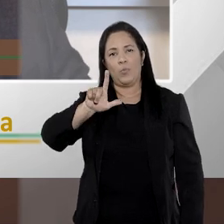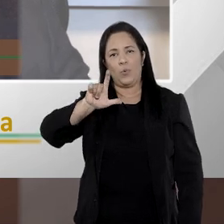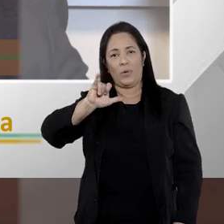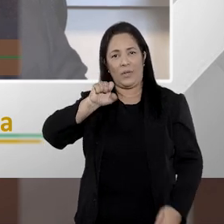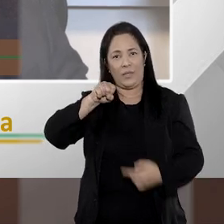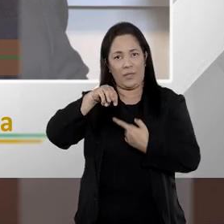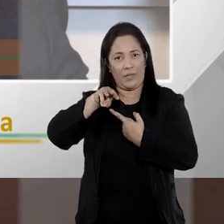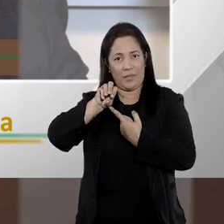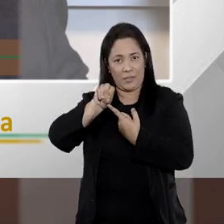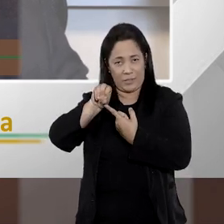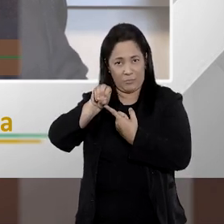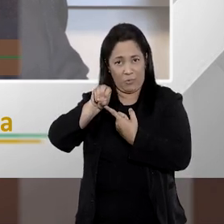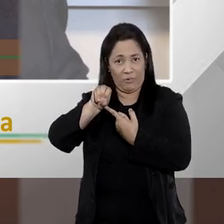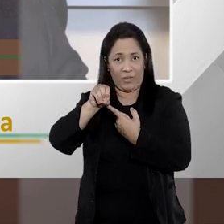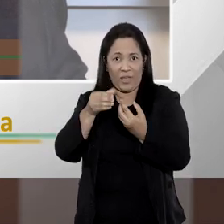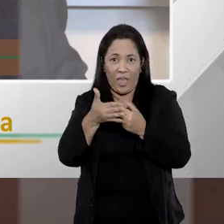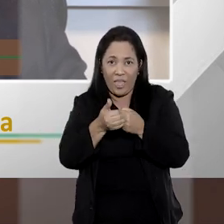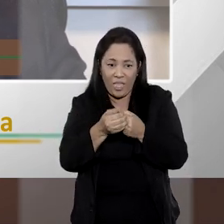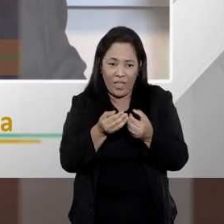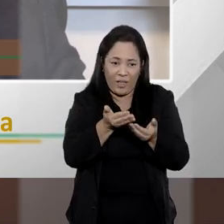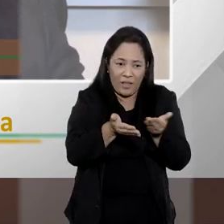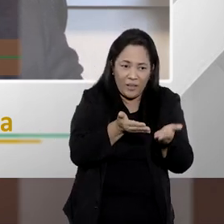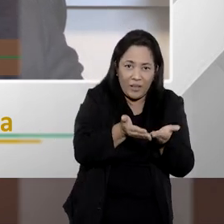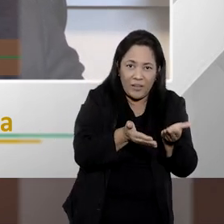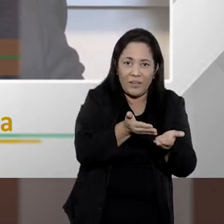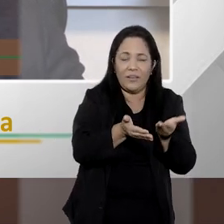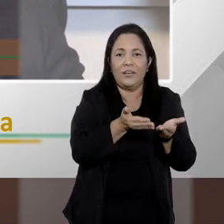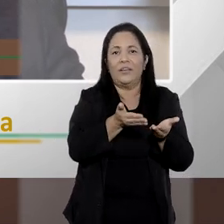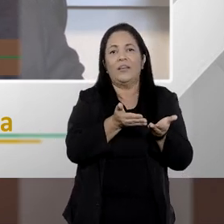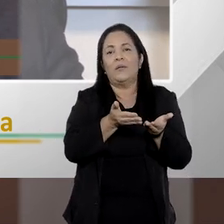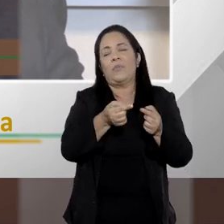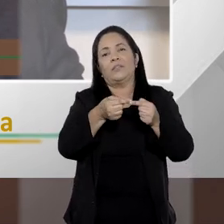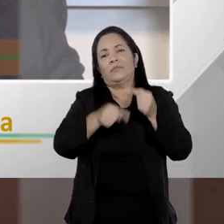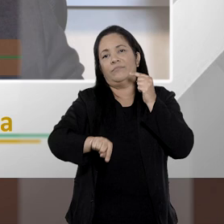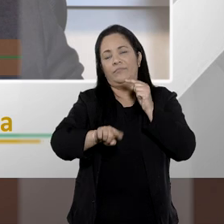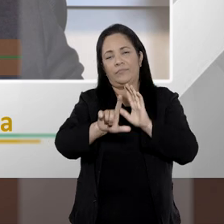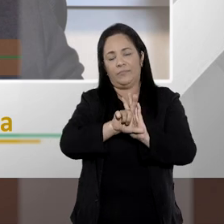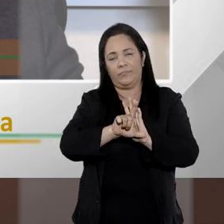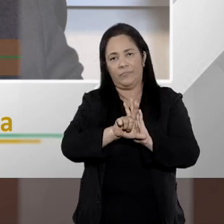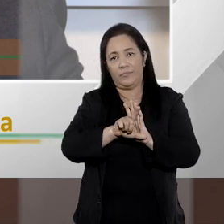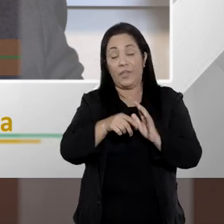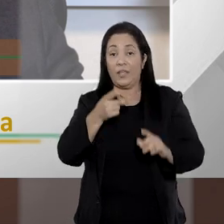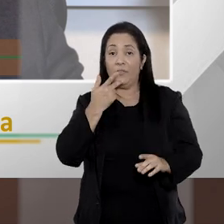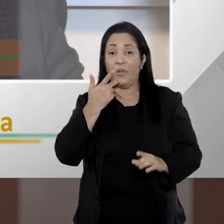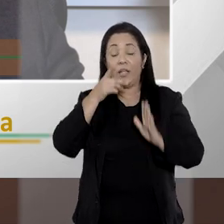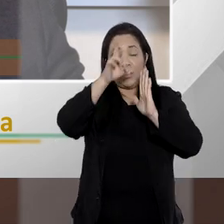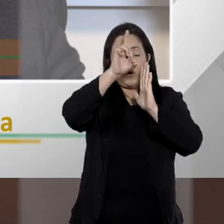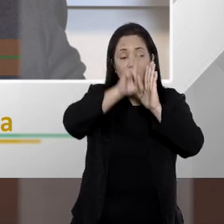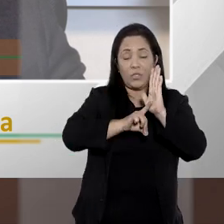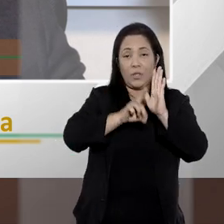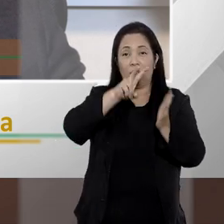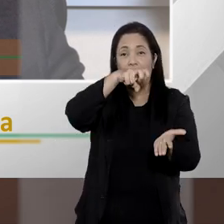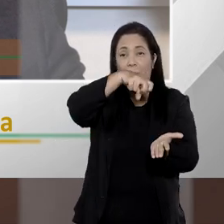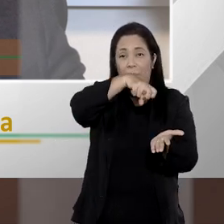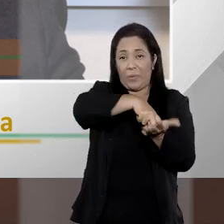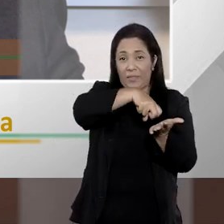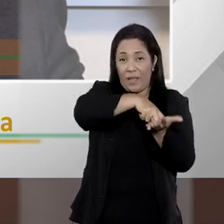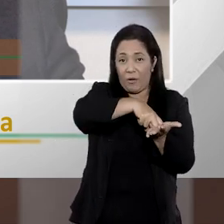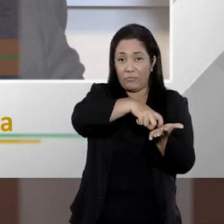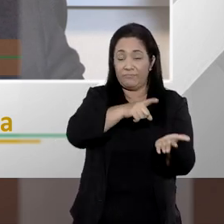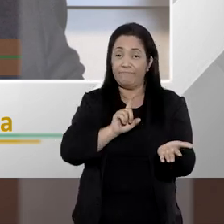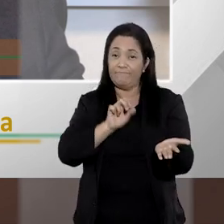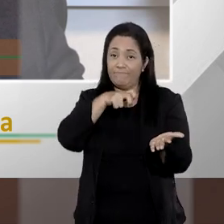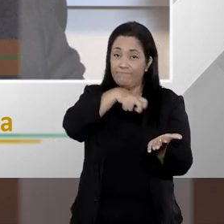a vender uma ideia que não necessariamente corresponde à realidade, de que o direito penal e a execução penal